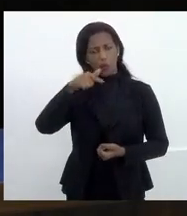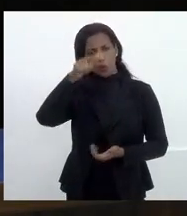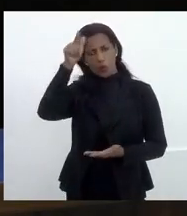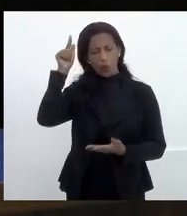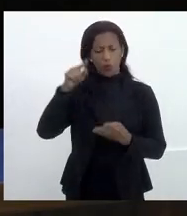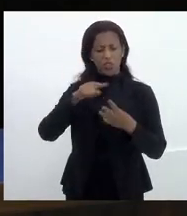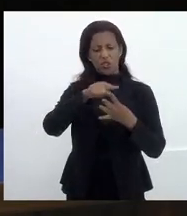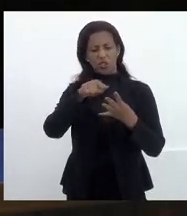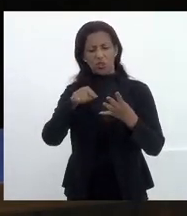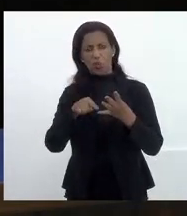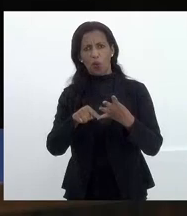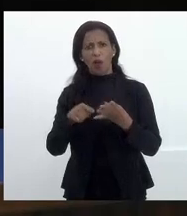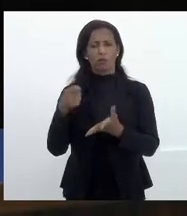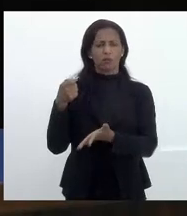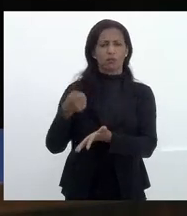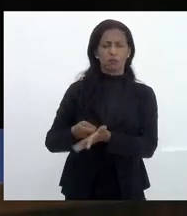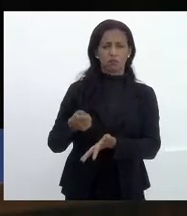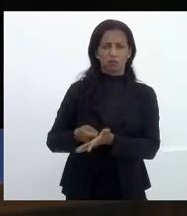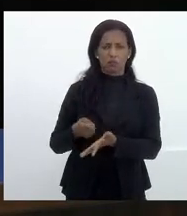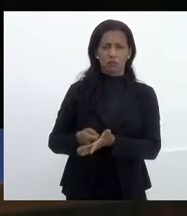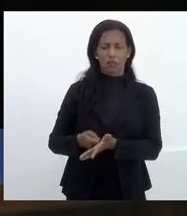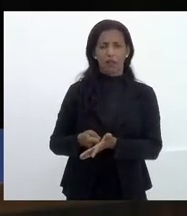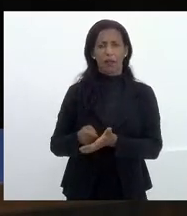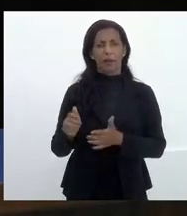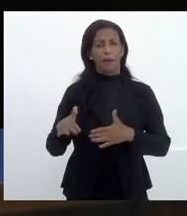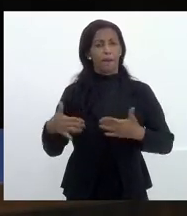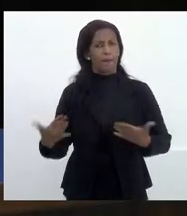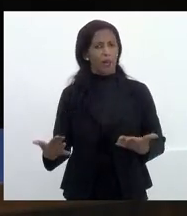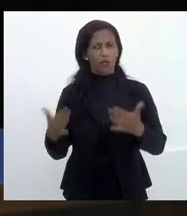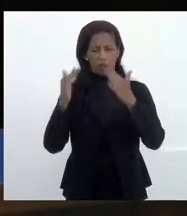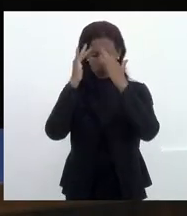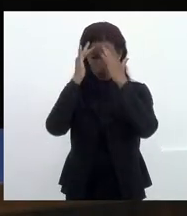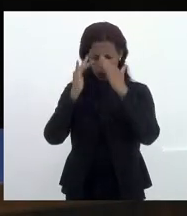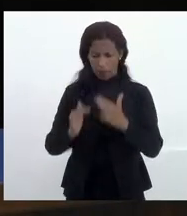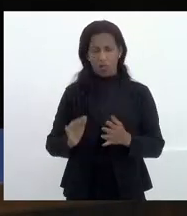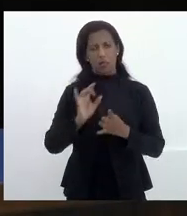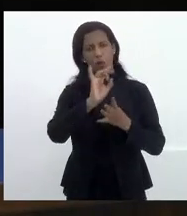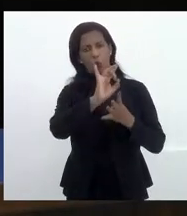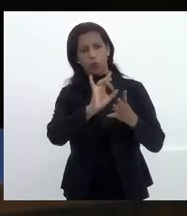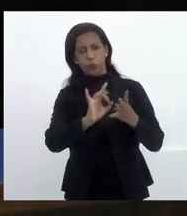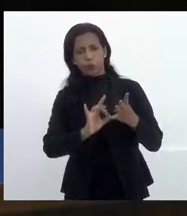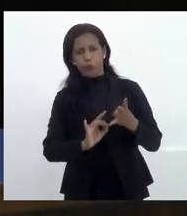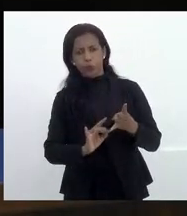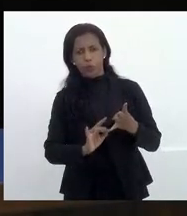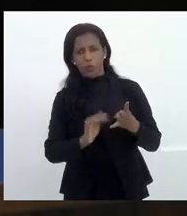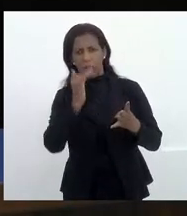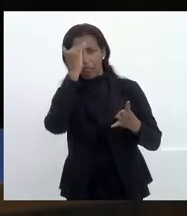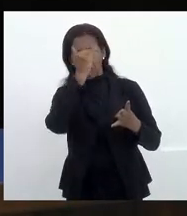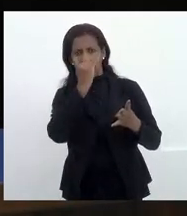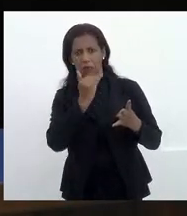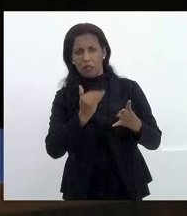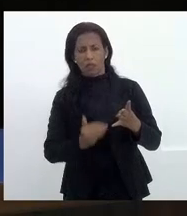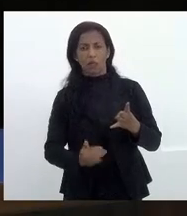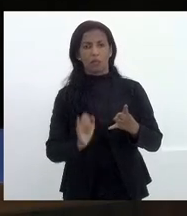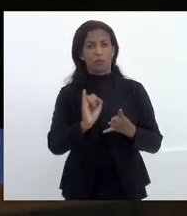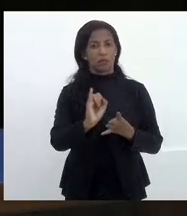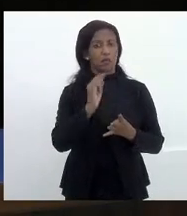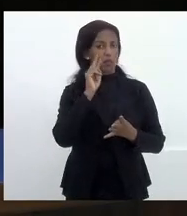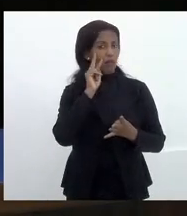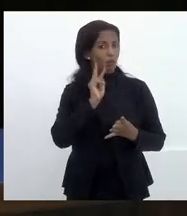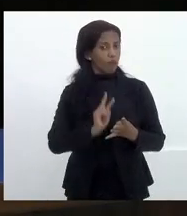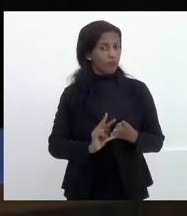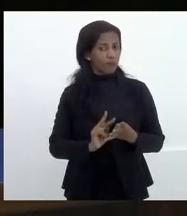aqui das quatro exigências praticamente cumprir em todas elas né se considerarmos que